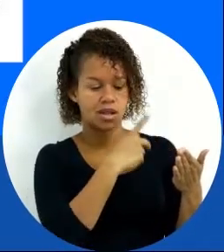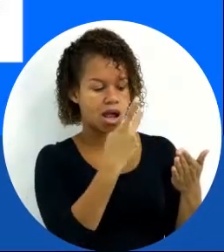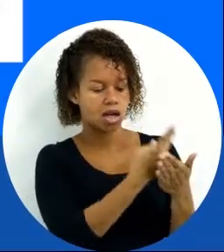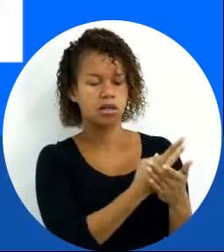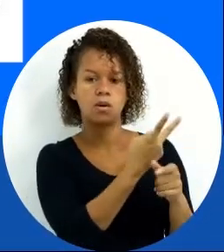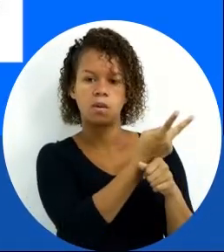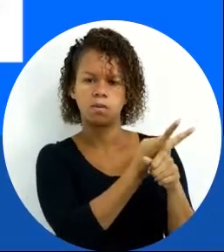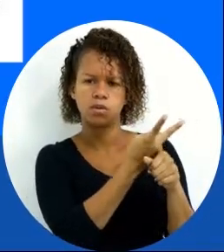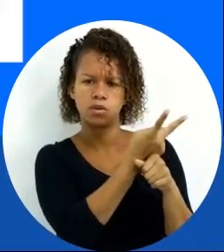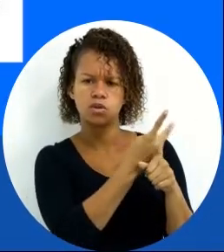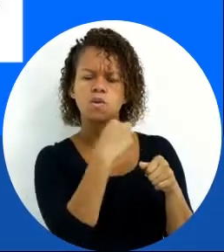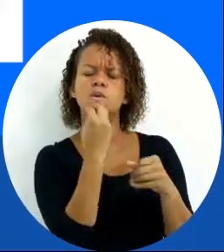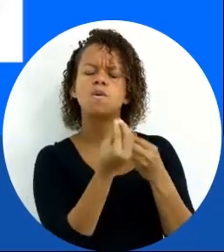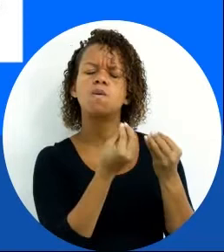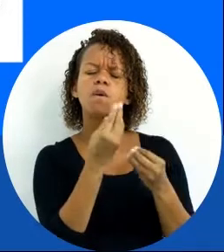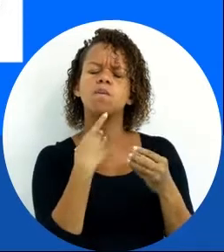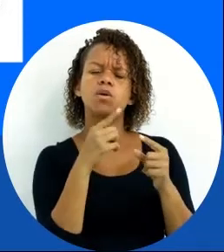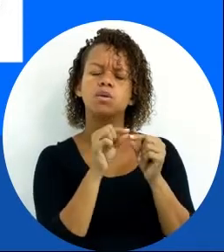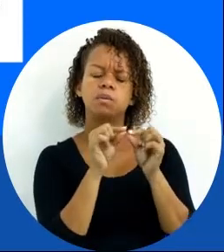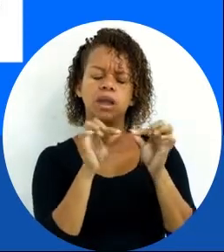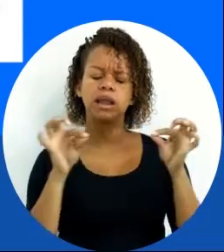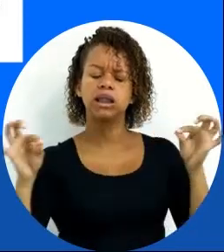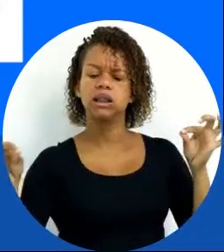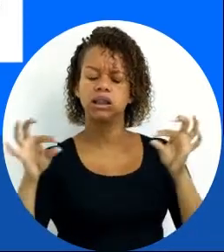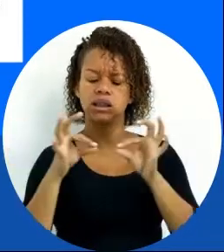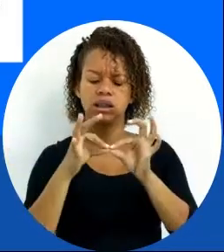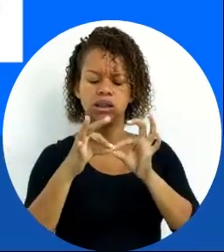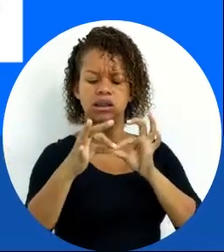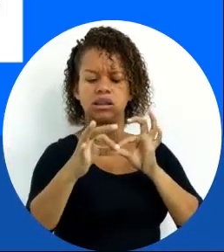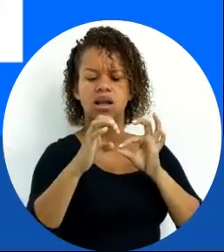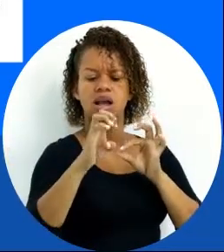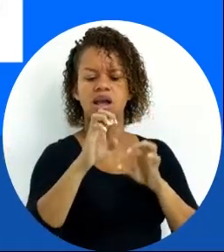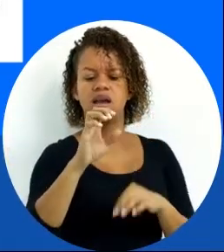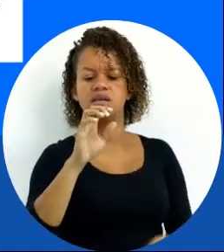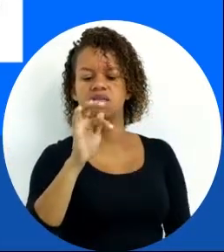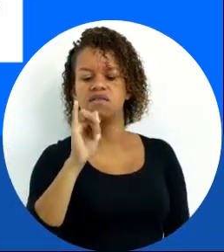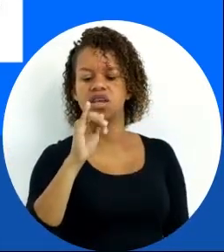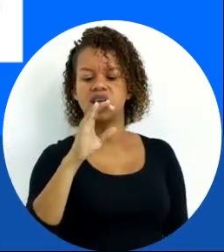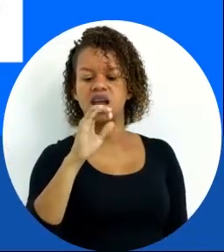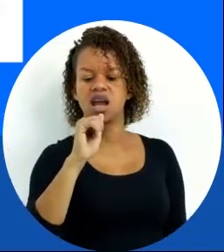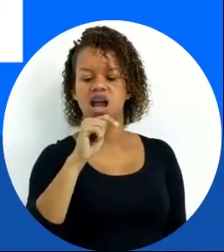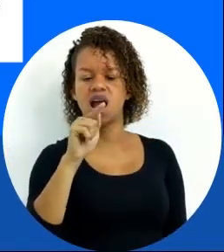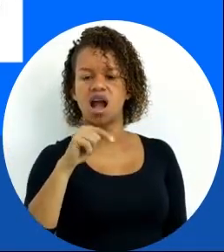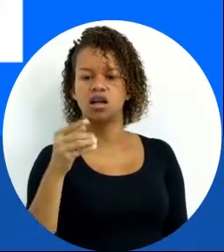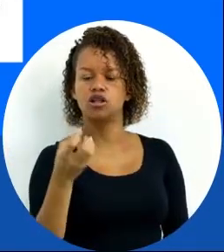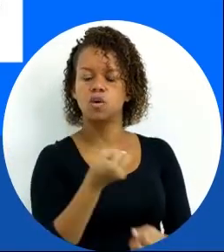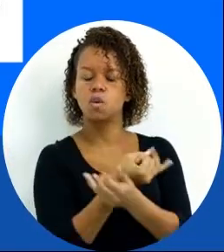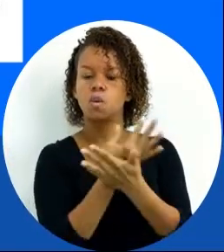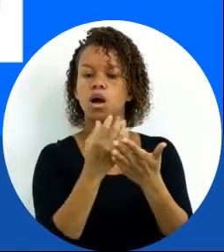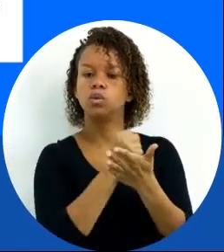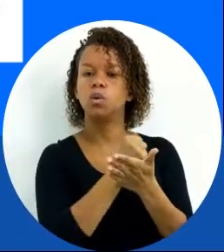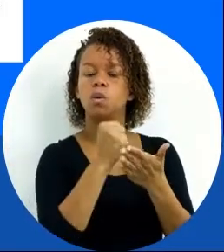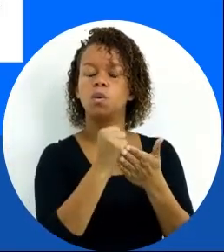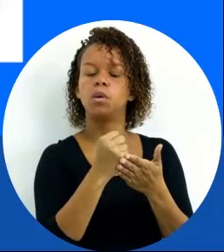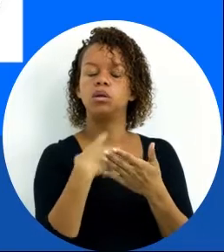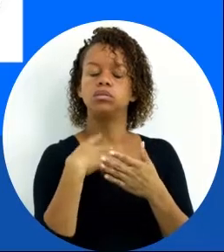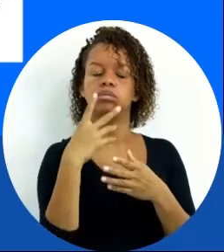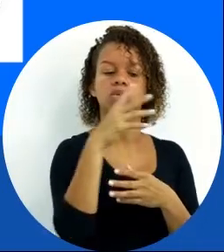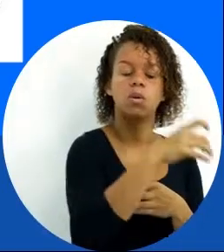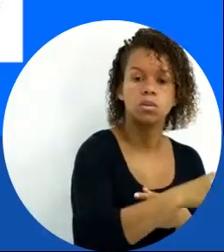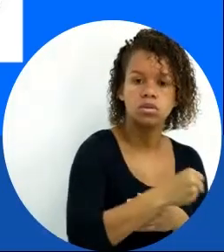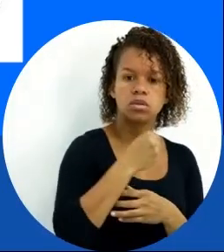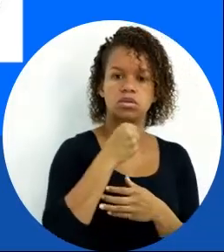realizada uma busca e como eu posso medir a eficiência, a eficácia de quantos documentos são relevantes a partir dessa